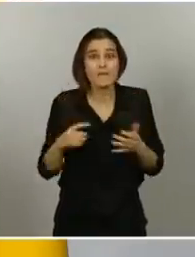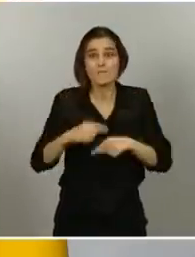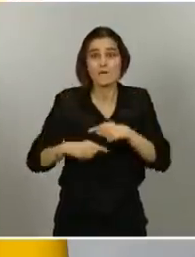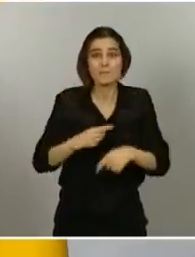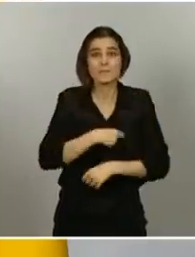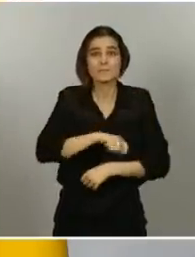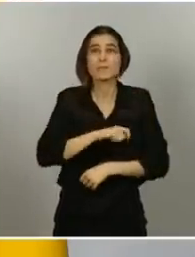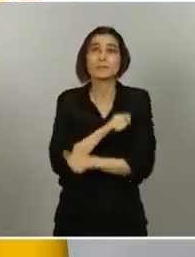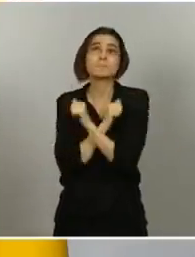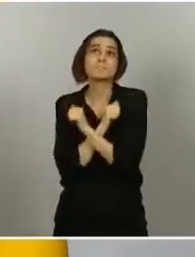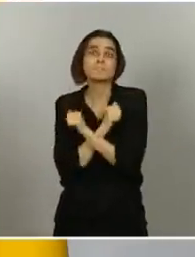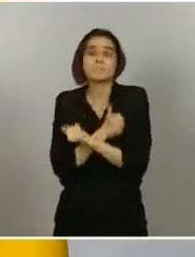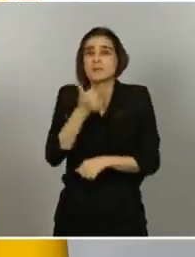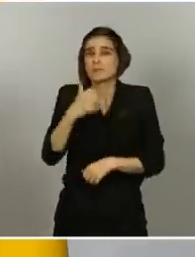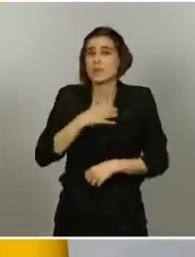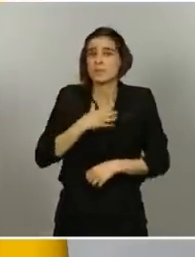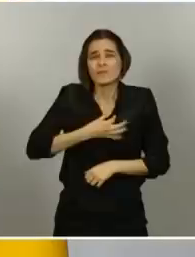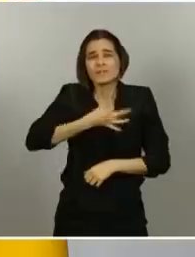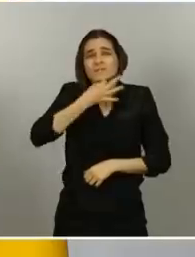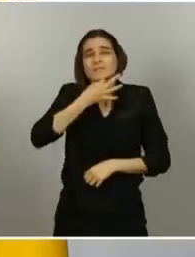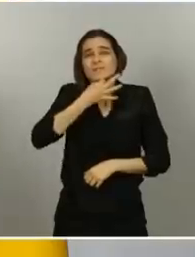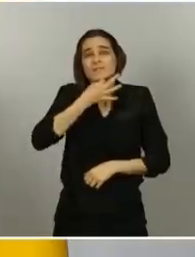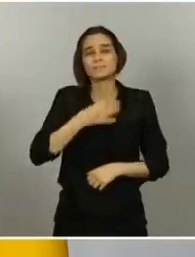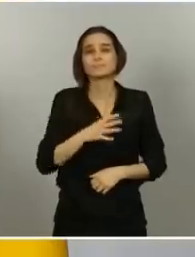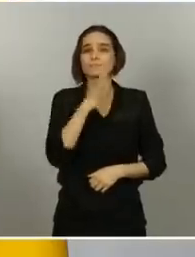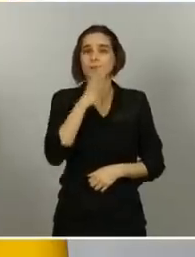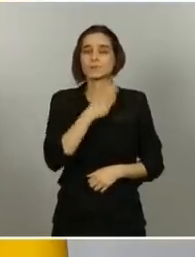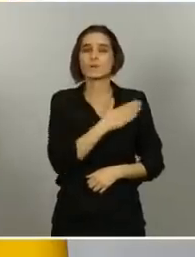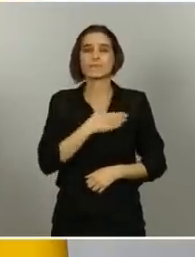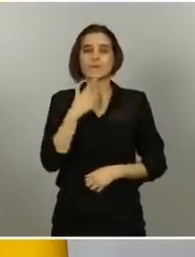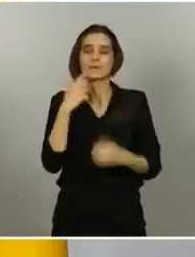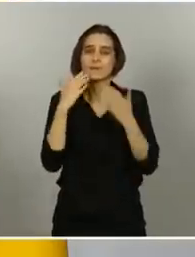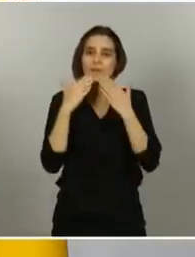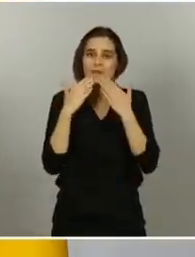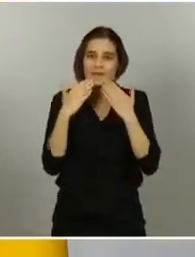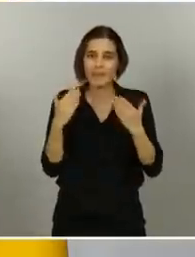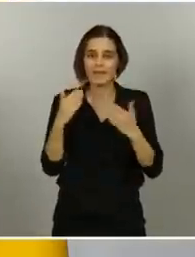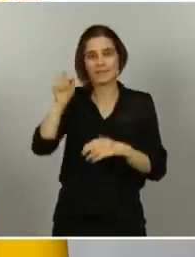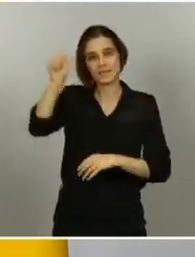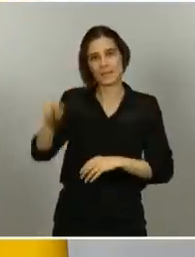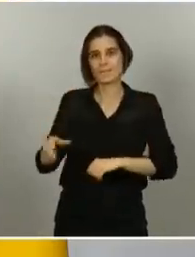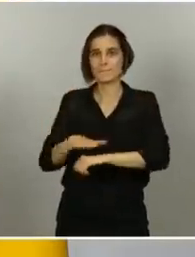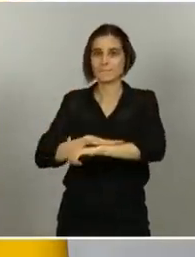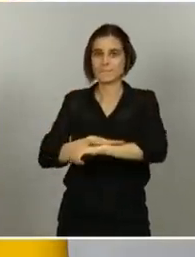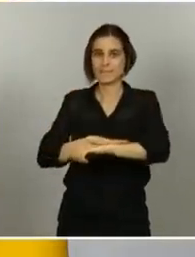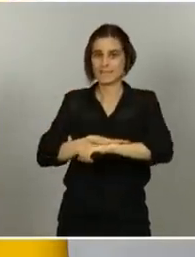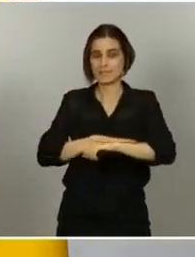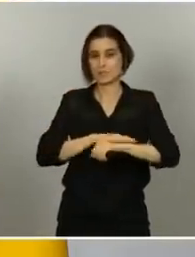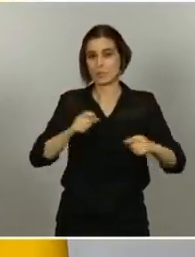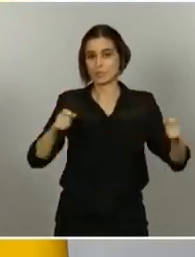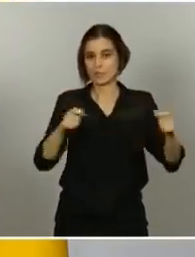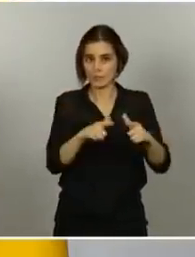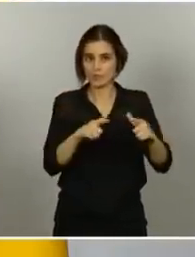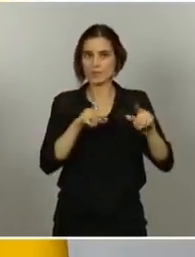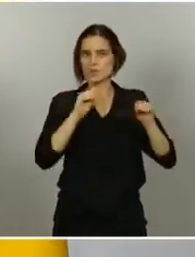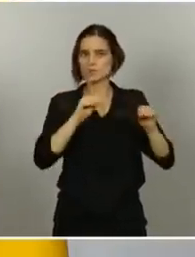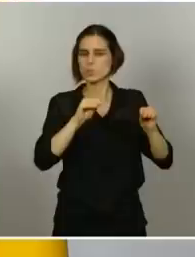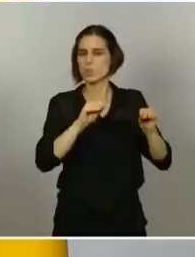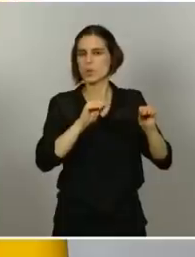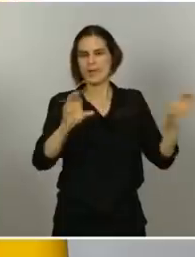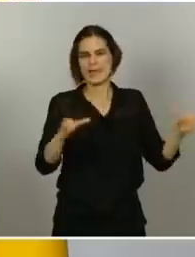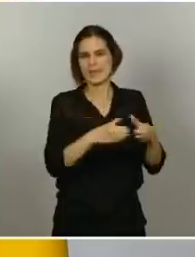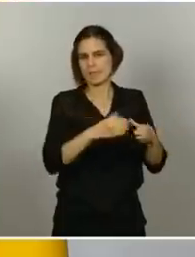Quero agradecer, en ese sentido, o trabajo do ministro Escrivá e de todo o seu equipo, que ha sido excelente. Quero agradecer